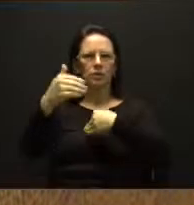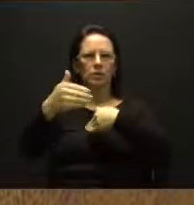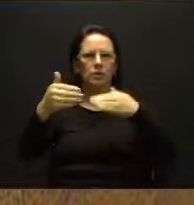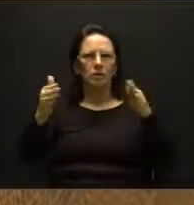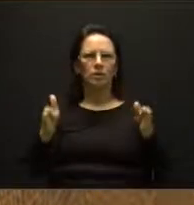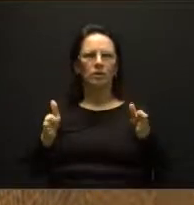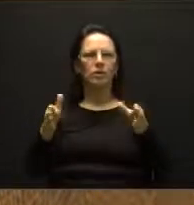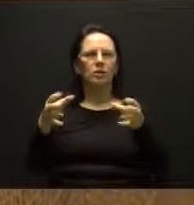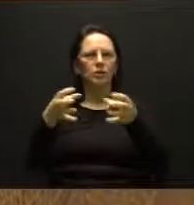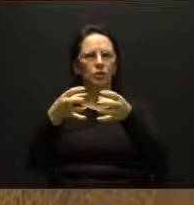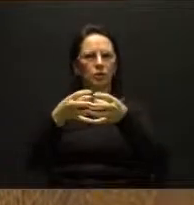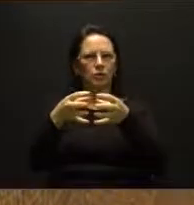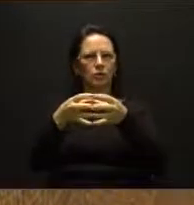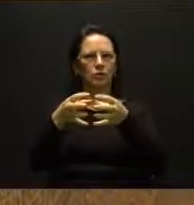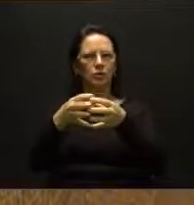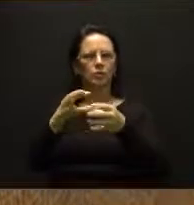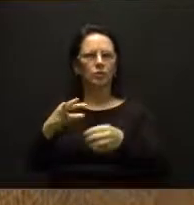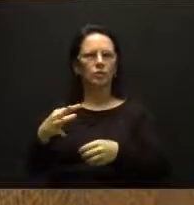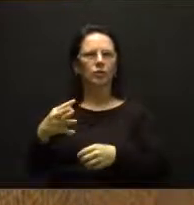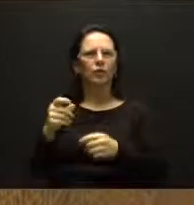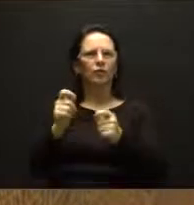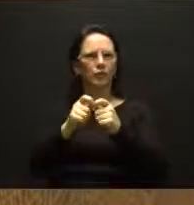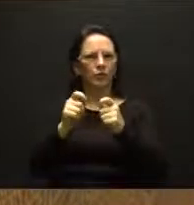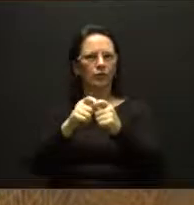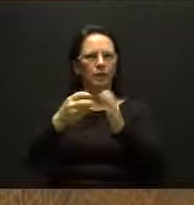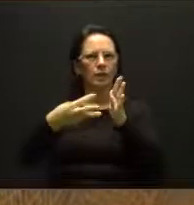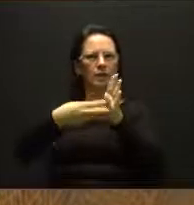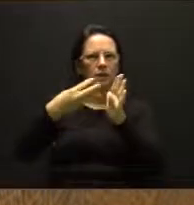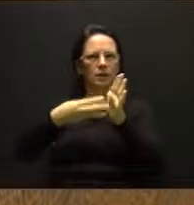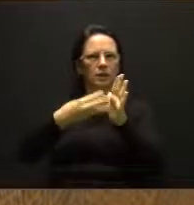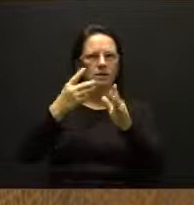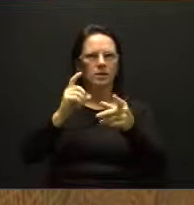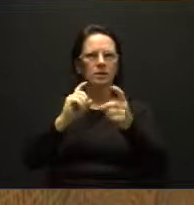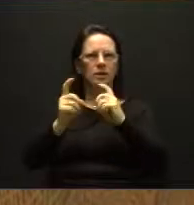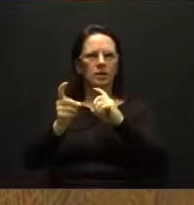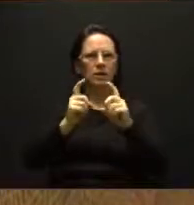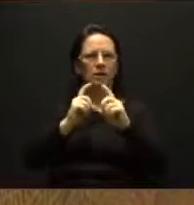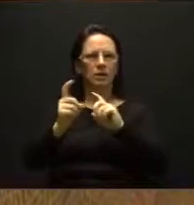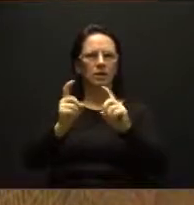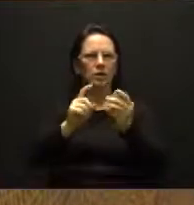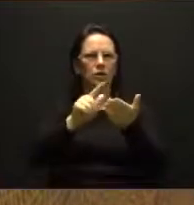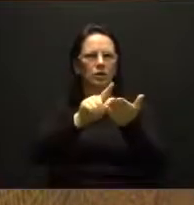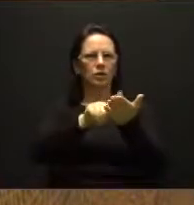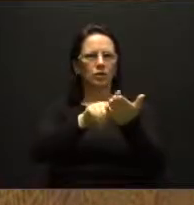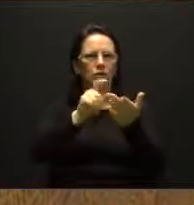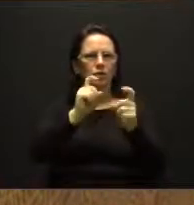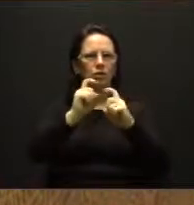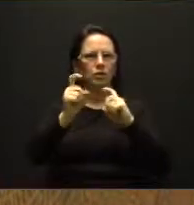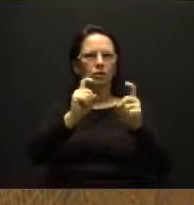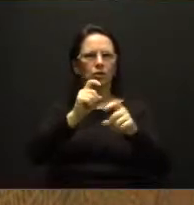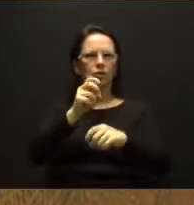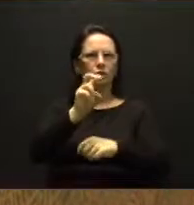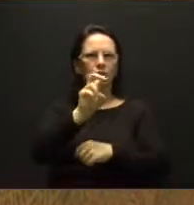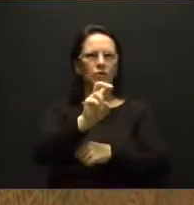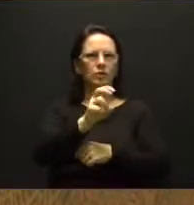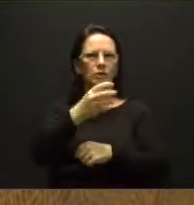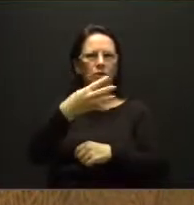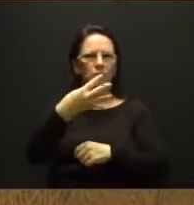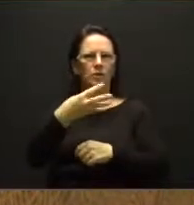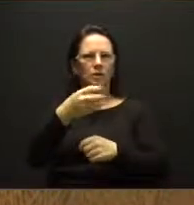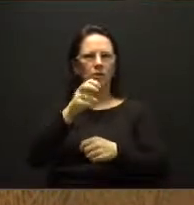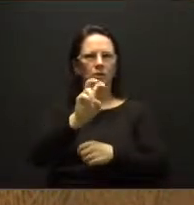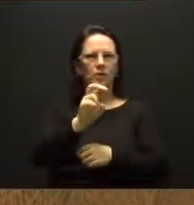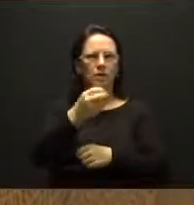deste legislativo foi realizada a 3ª reunião até as folhas 6466 onde